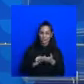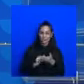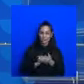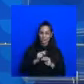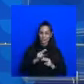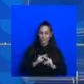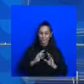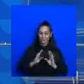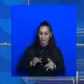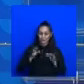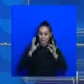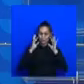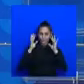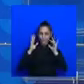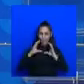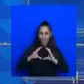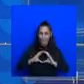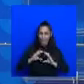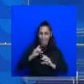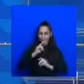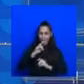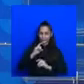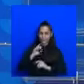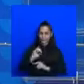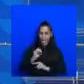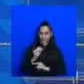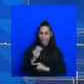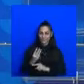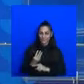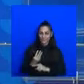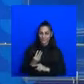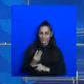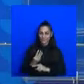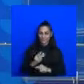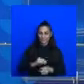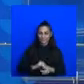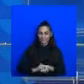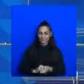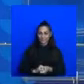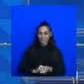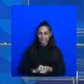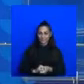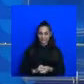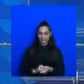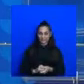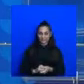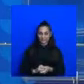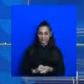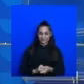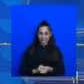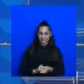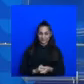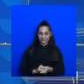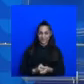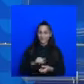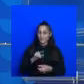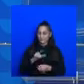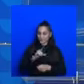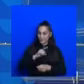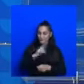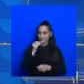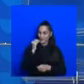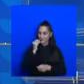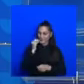Loterias Caixa, já pensou? Bola verde, 03. Verde, 03. Você ainda